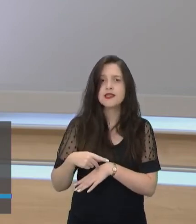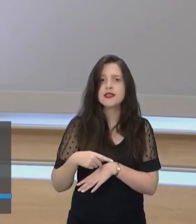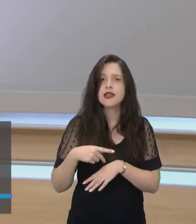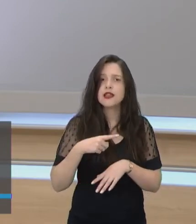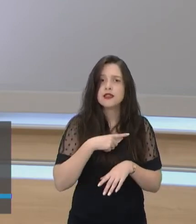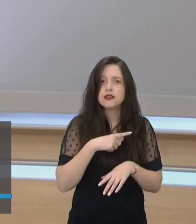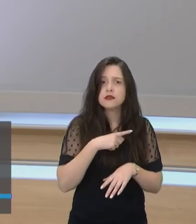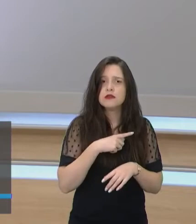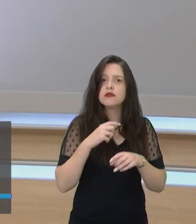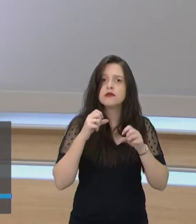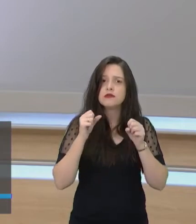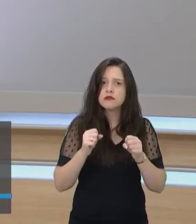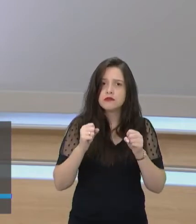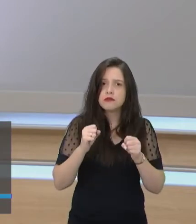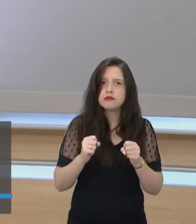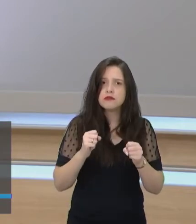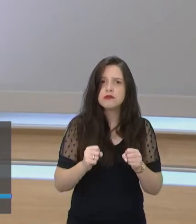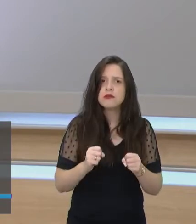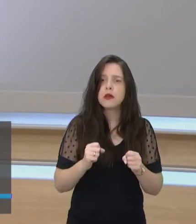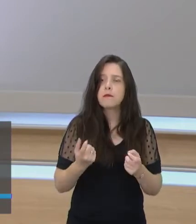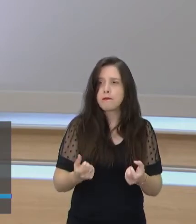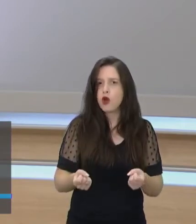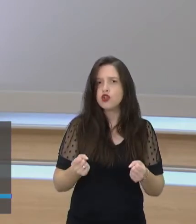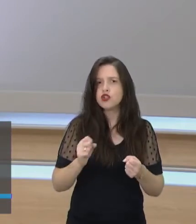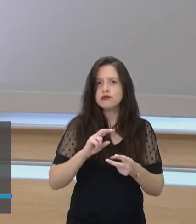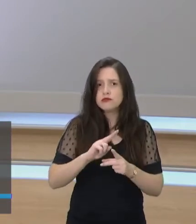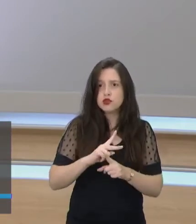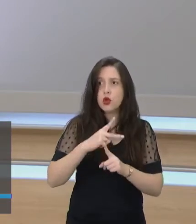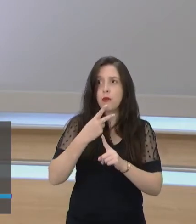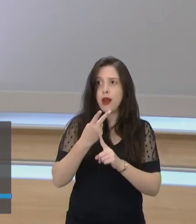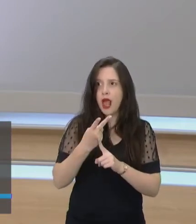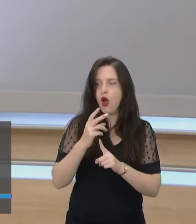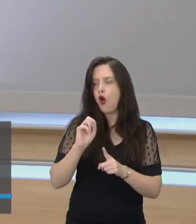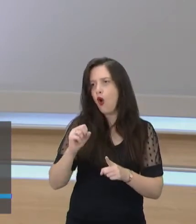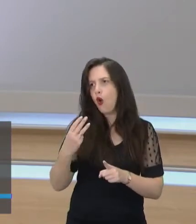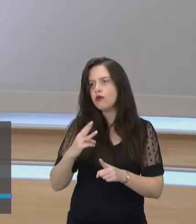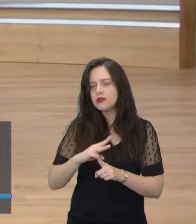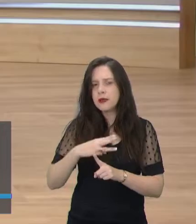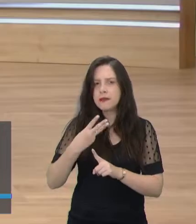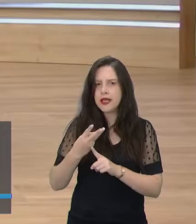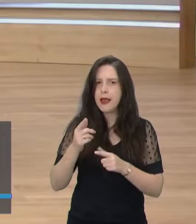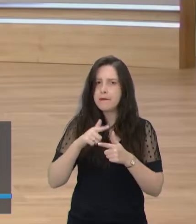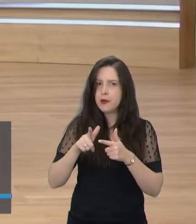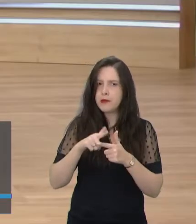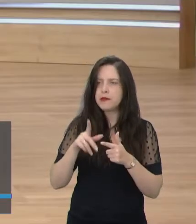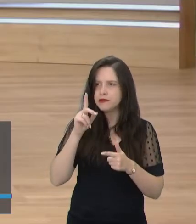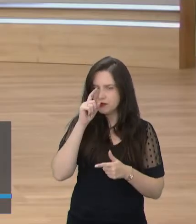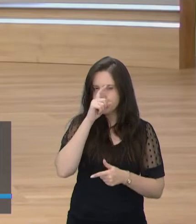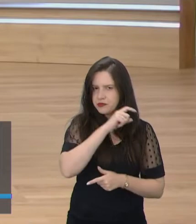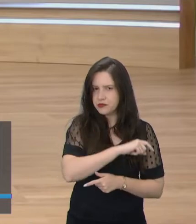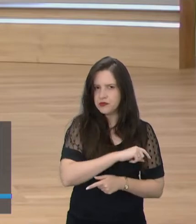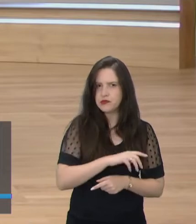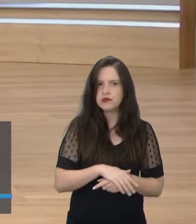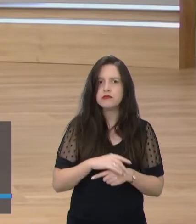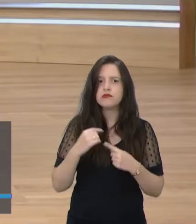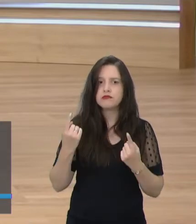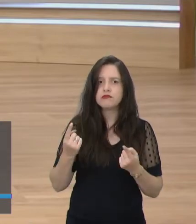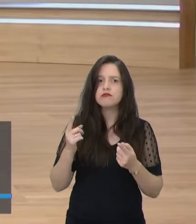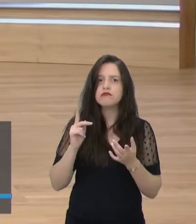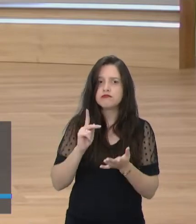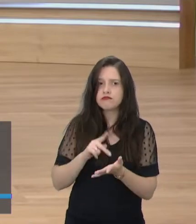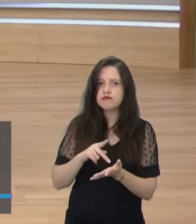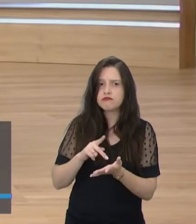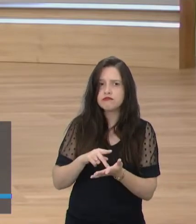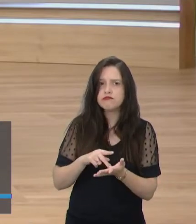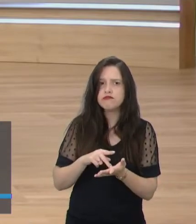ano onde a gente pode pensar que esse número pode dobrar ou triplicar em um mês. E tem uma forma muito legal da gente saber que é o que a gente já falou para